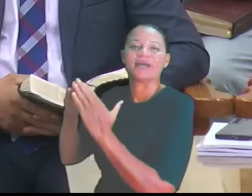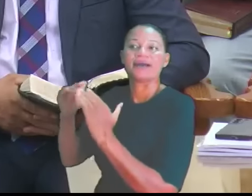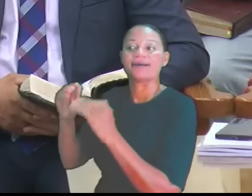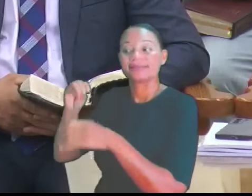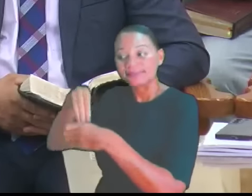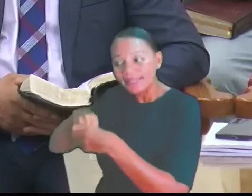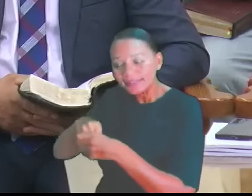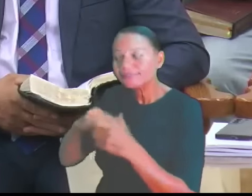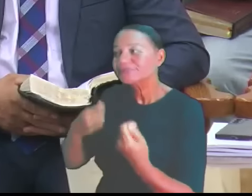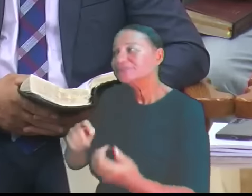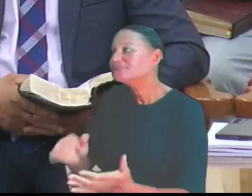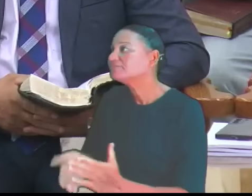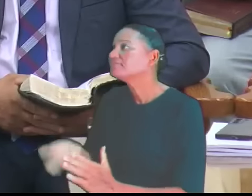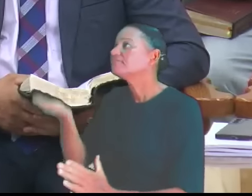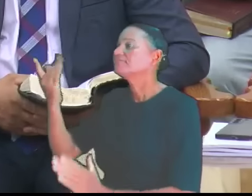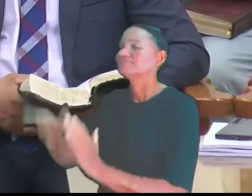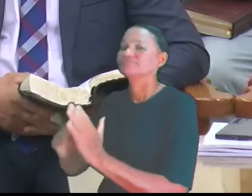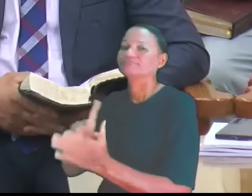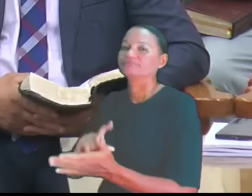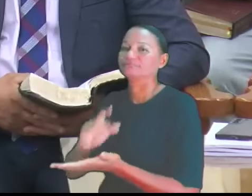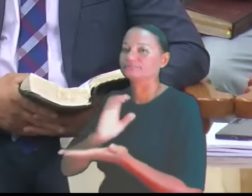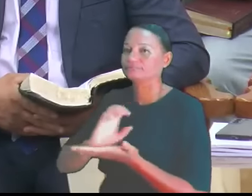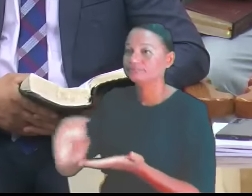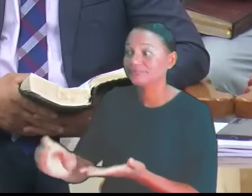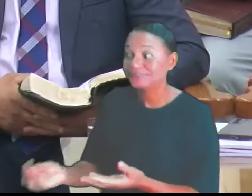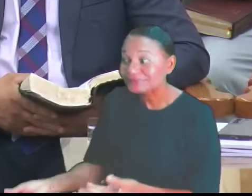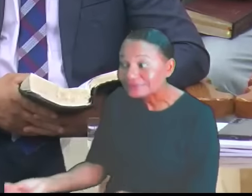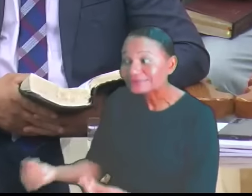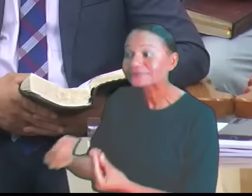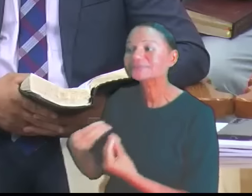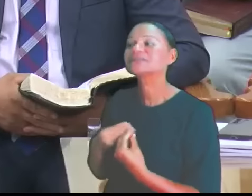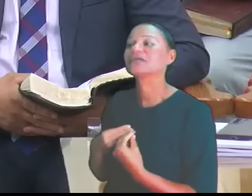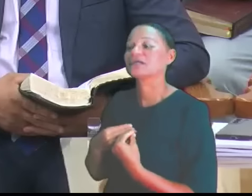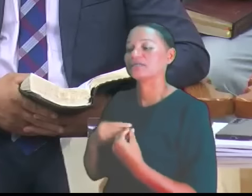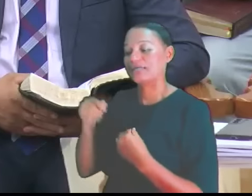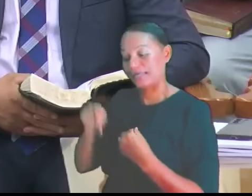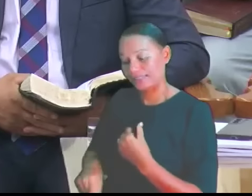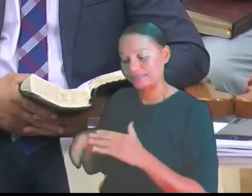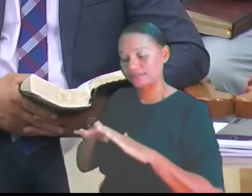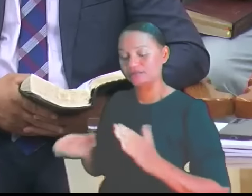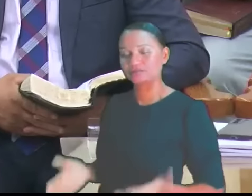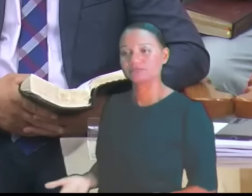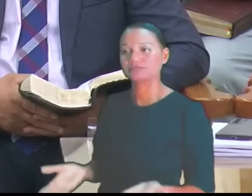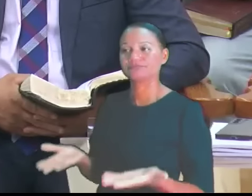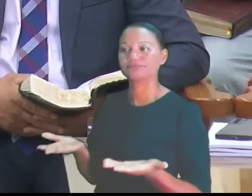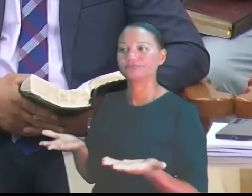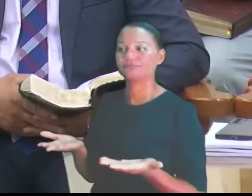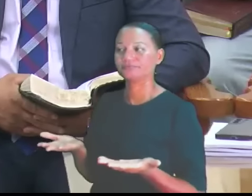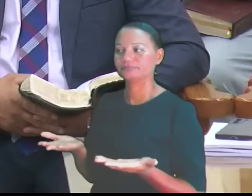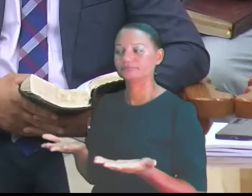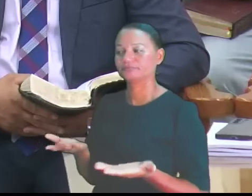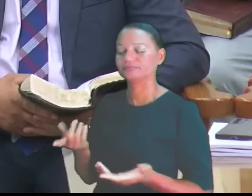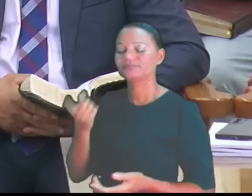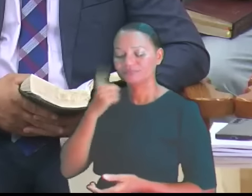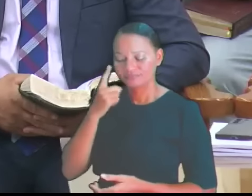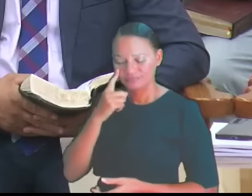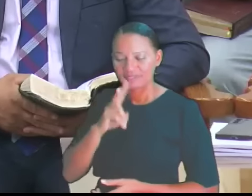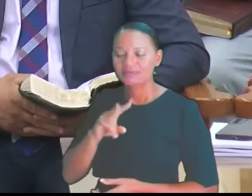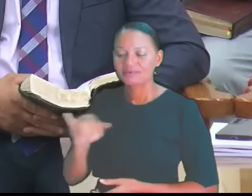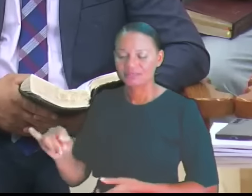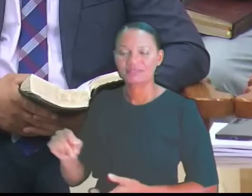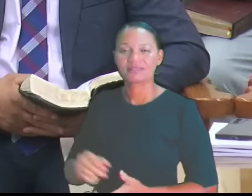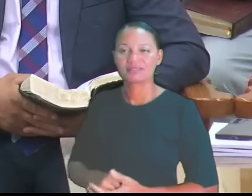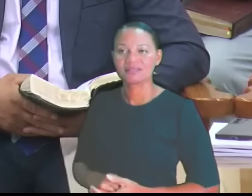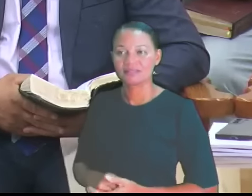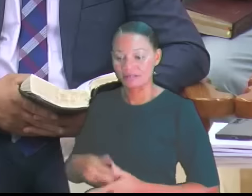que precisa acontecer. Elias disse: traga aqui no altar, e a senhora vai ver,